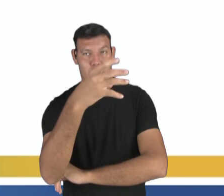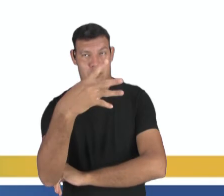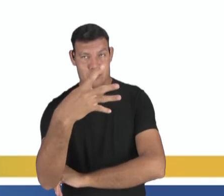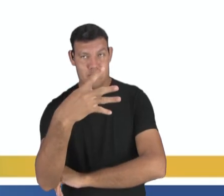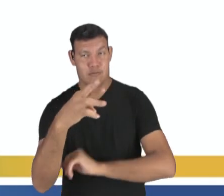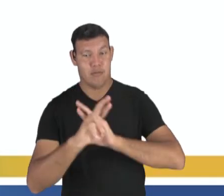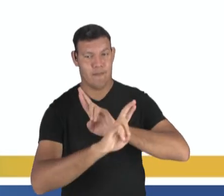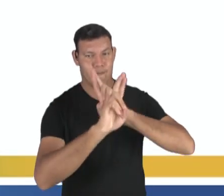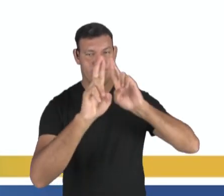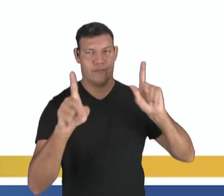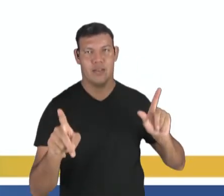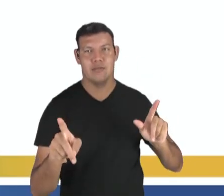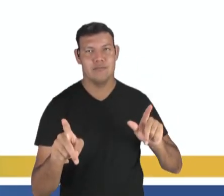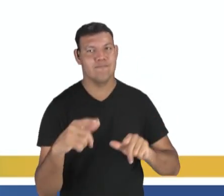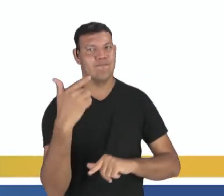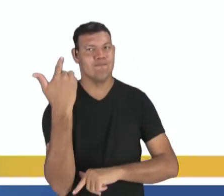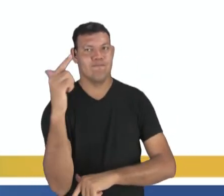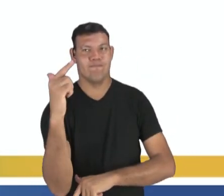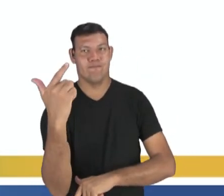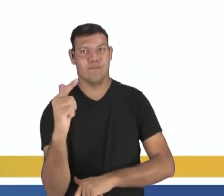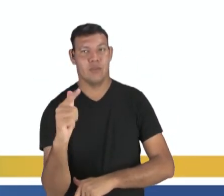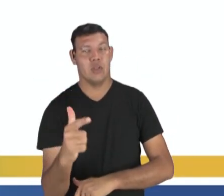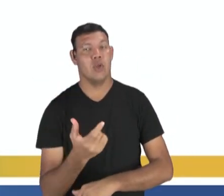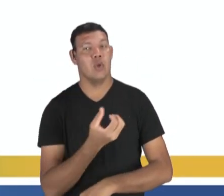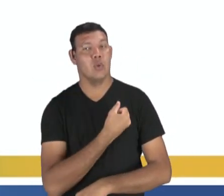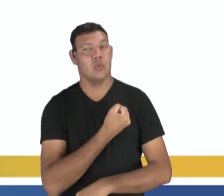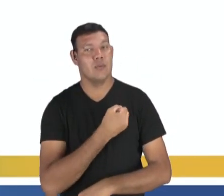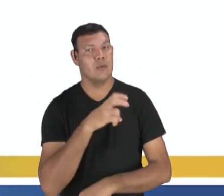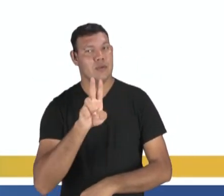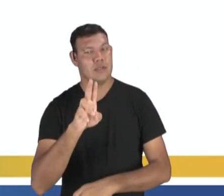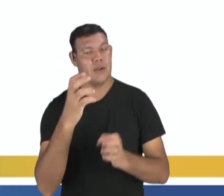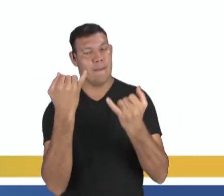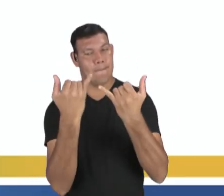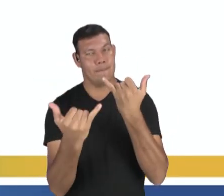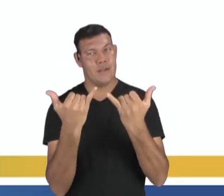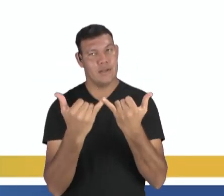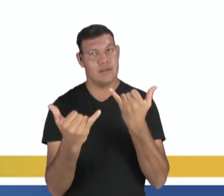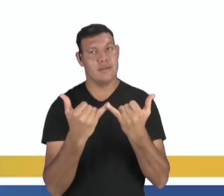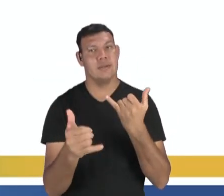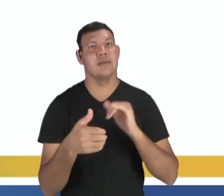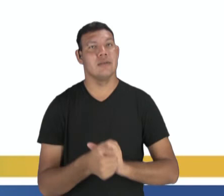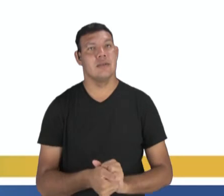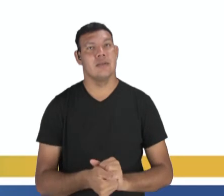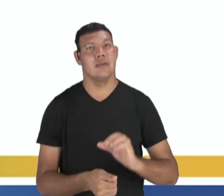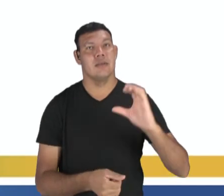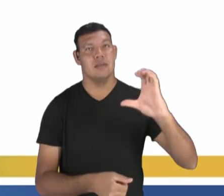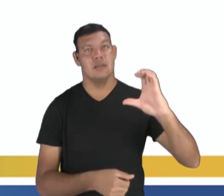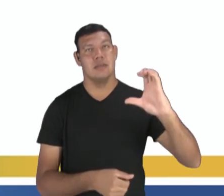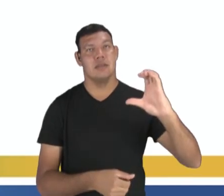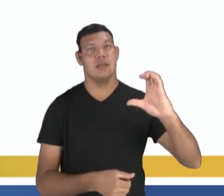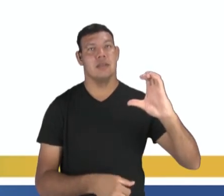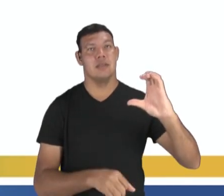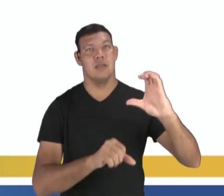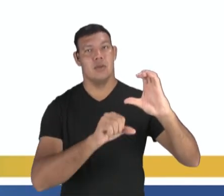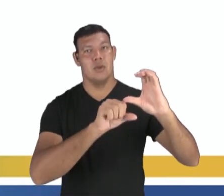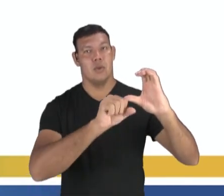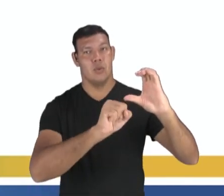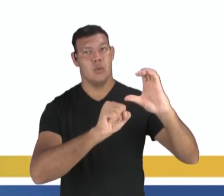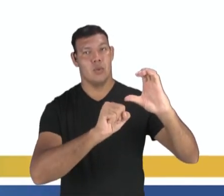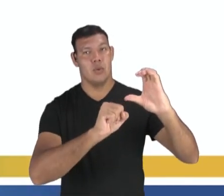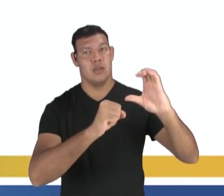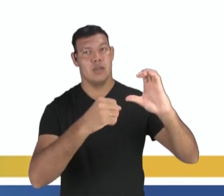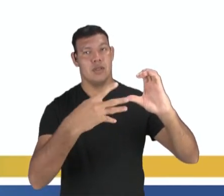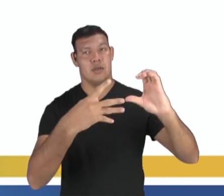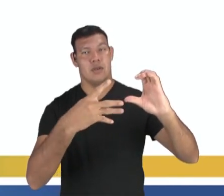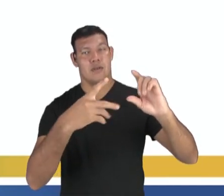diferente que não tenham cinco números em comum com corre-se com 84x seis